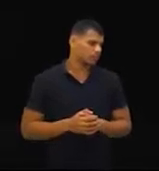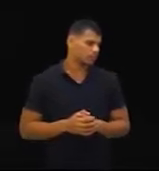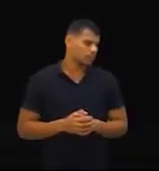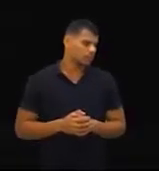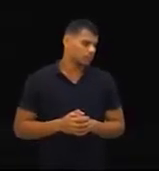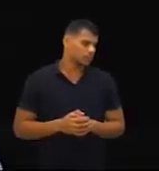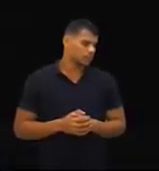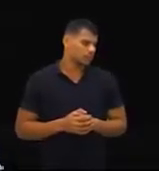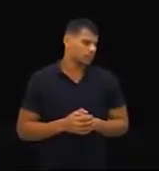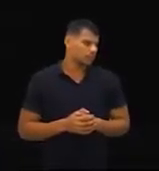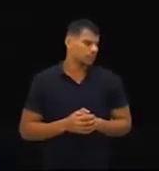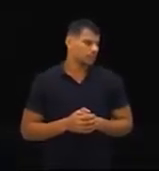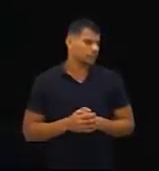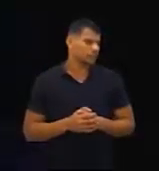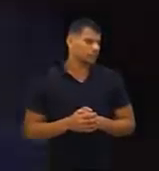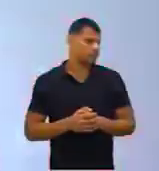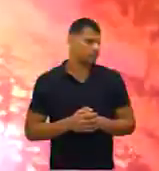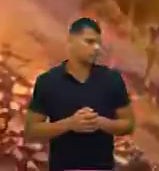Palmeira no mar,